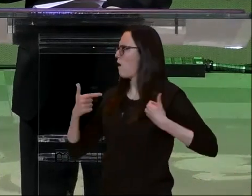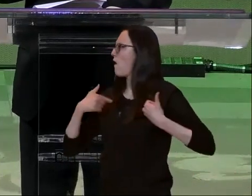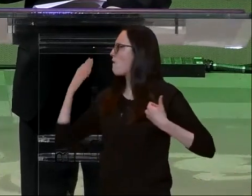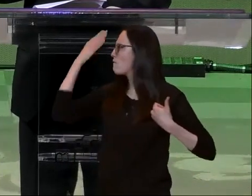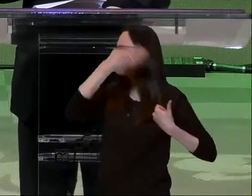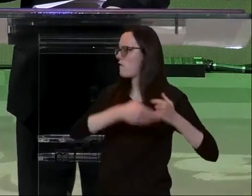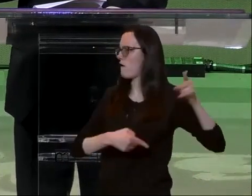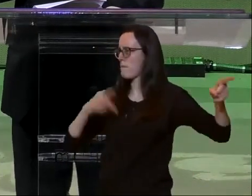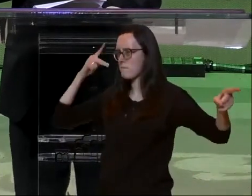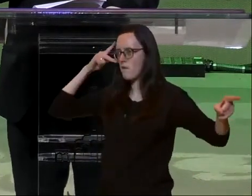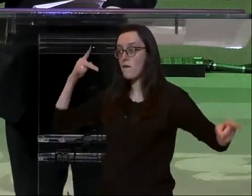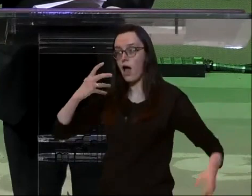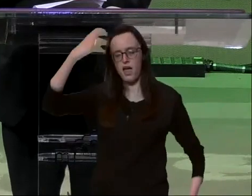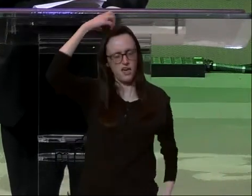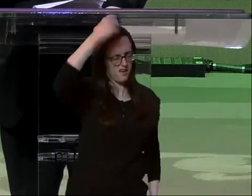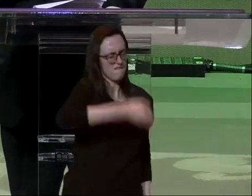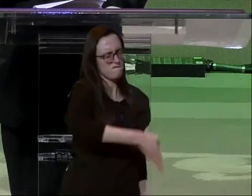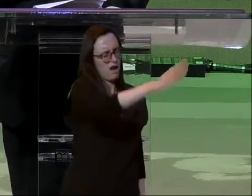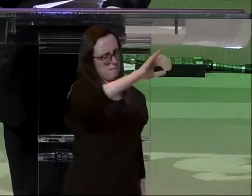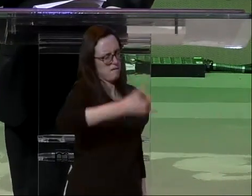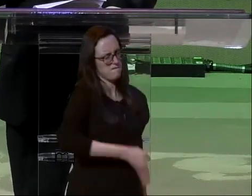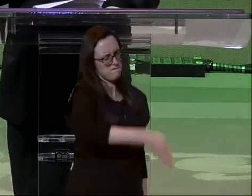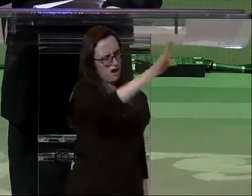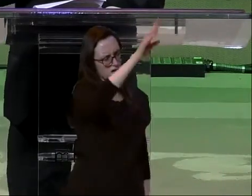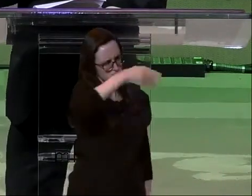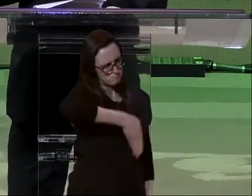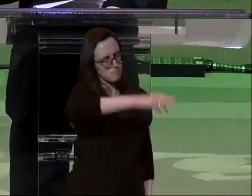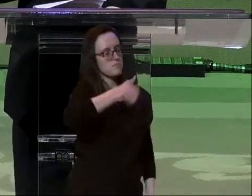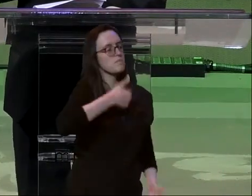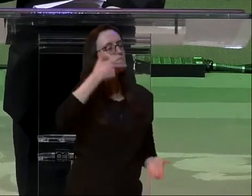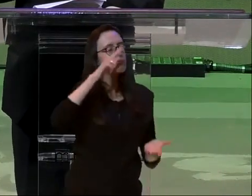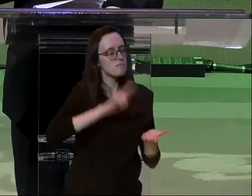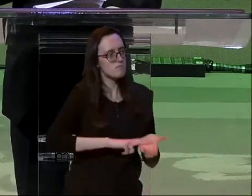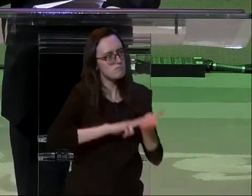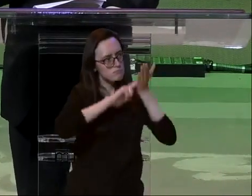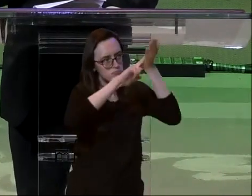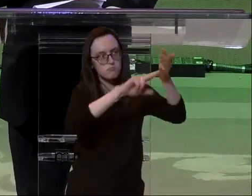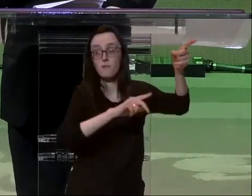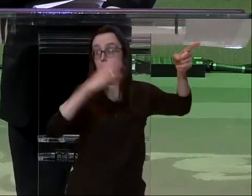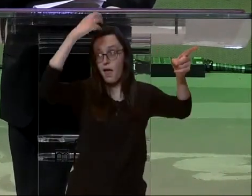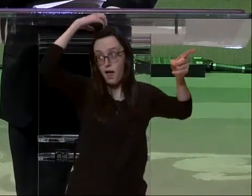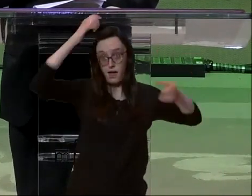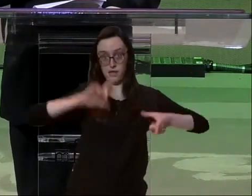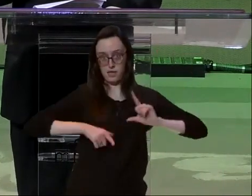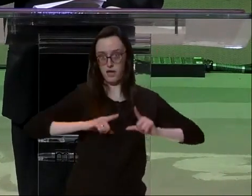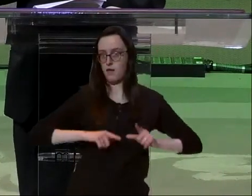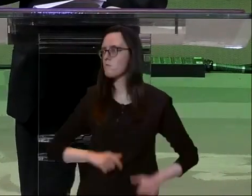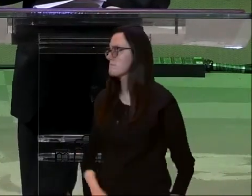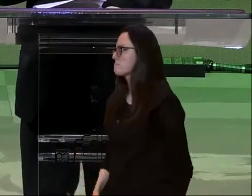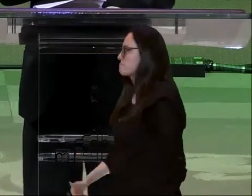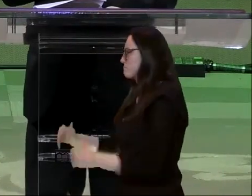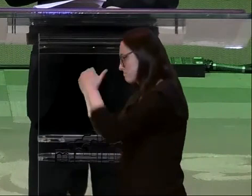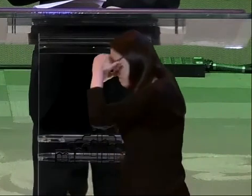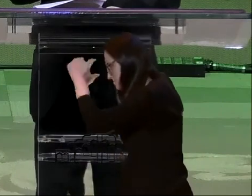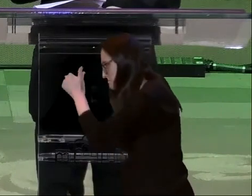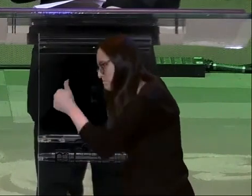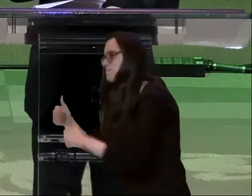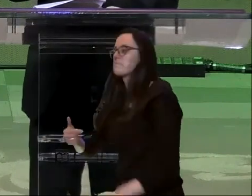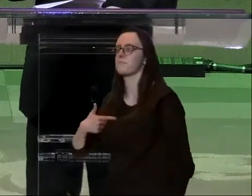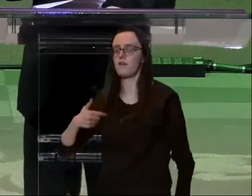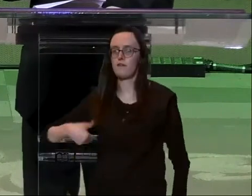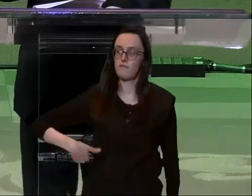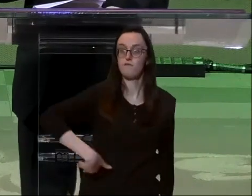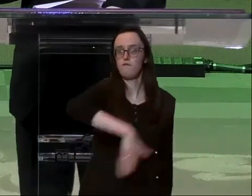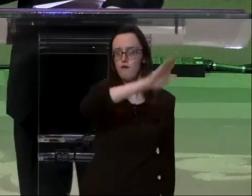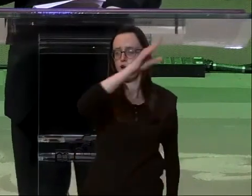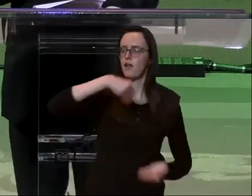Respondeu o rei da Síria: vai, anda, e enviarei uma carta ao rei de Israel. E ele partiu, e levou consigo